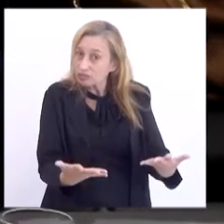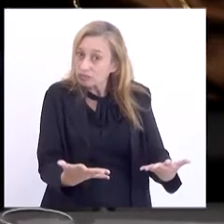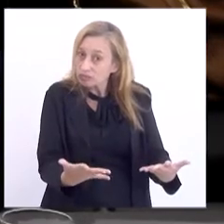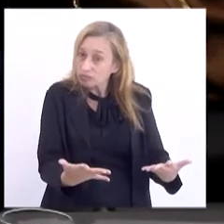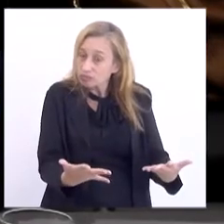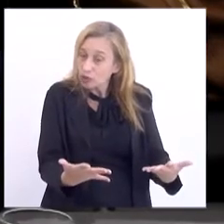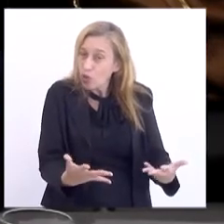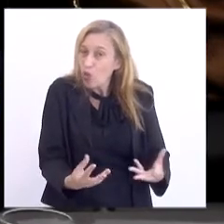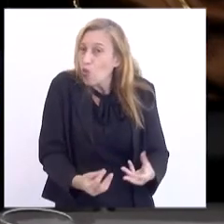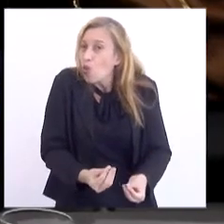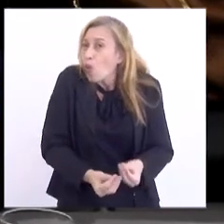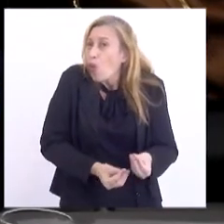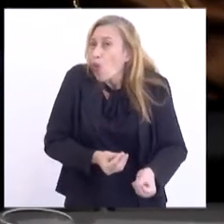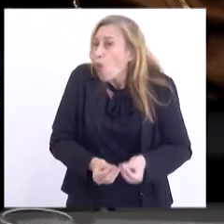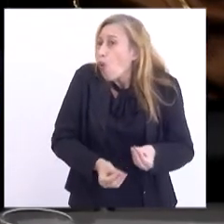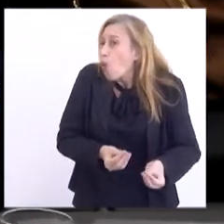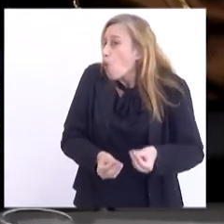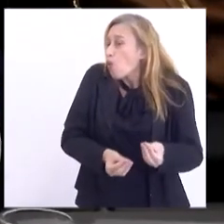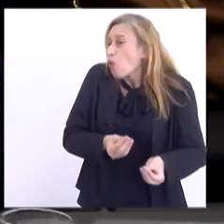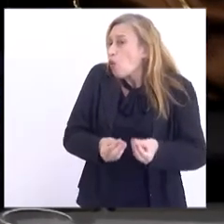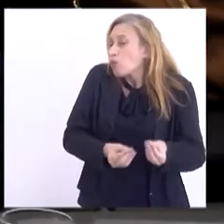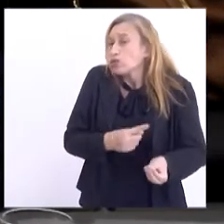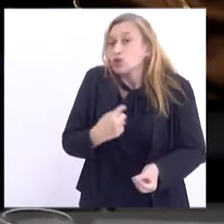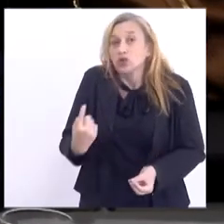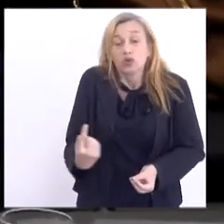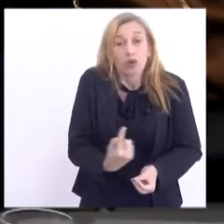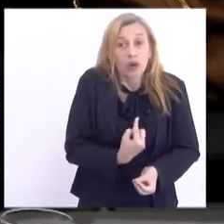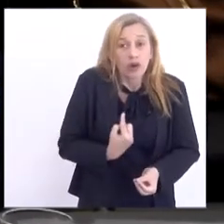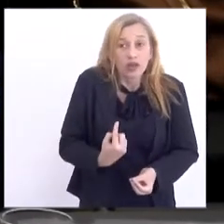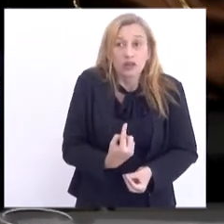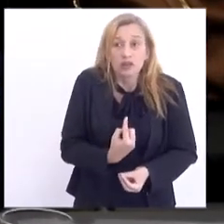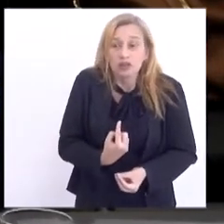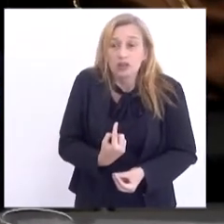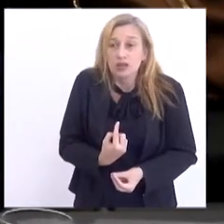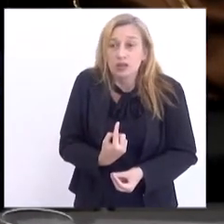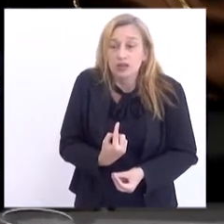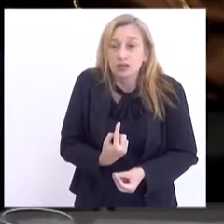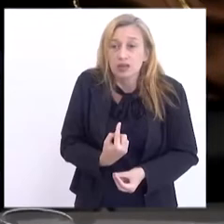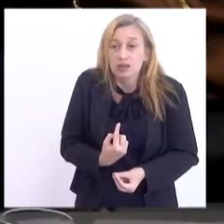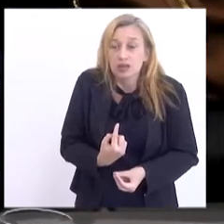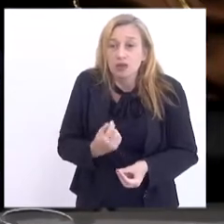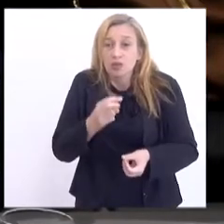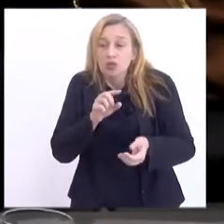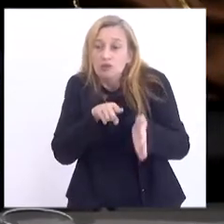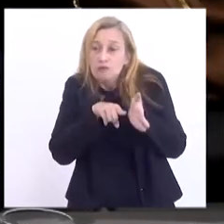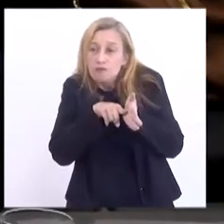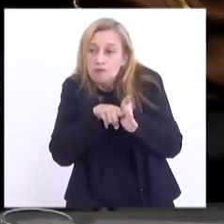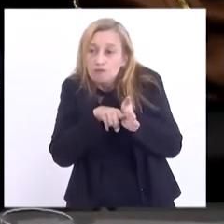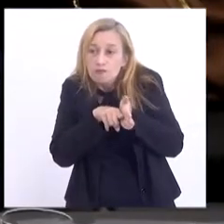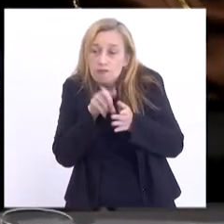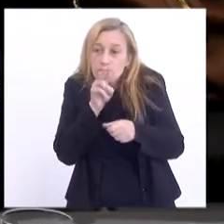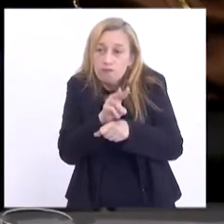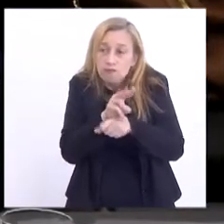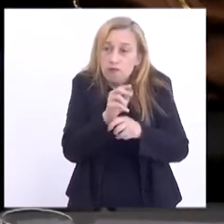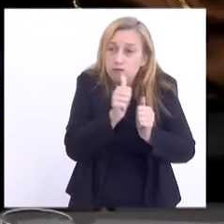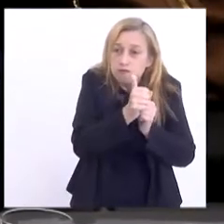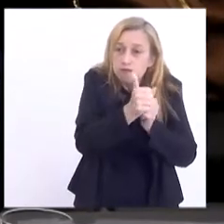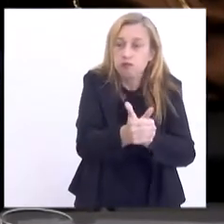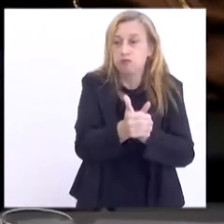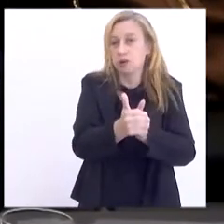dizer como que nós vamos ter a condição e de fiscalizar acompanhar